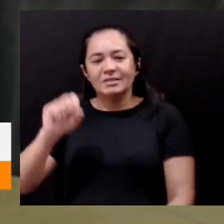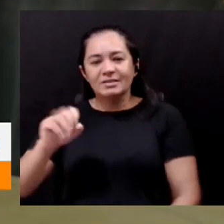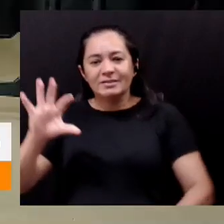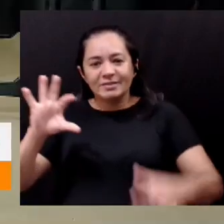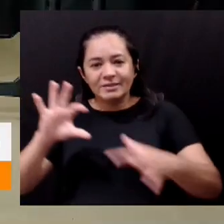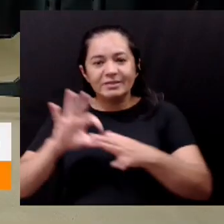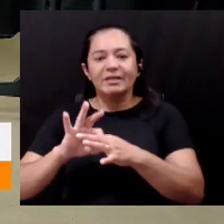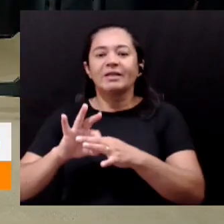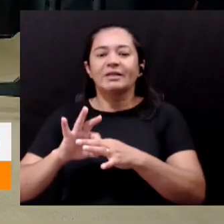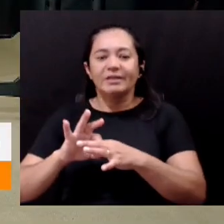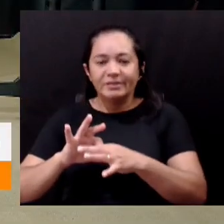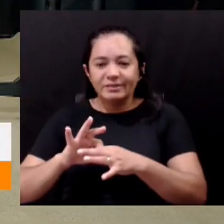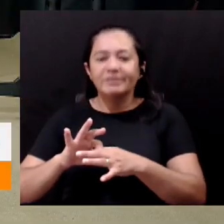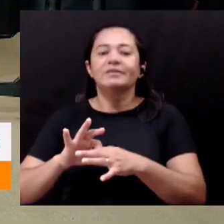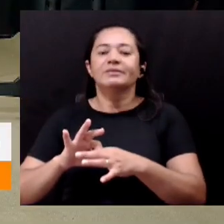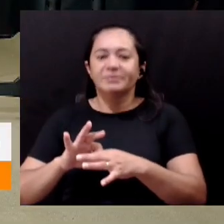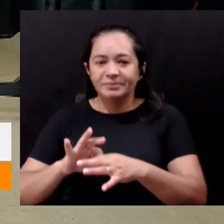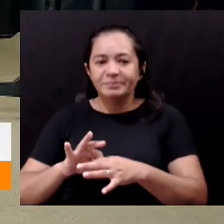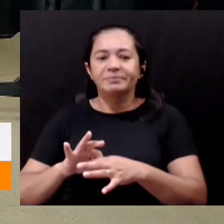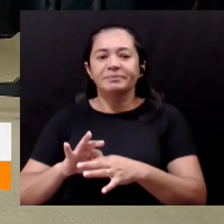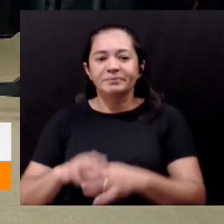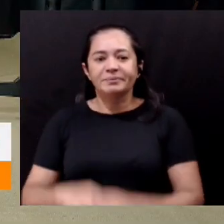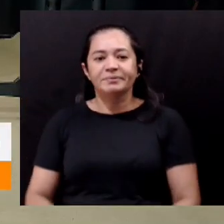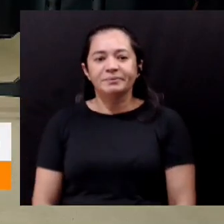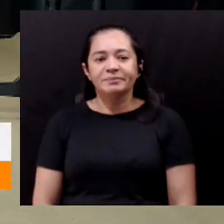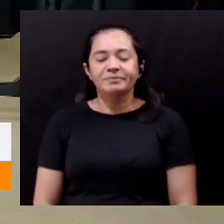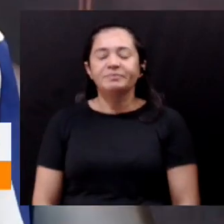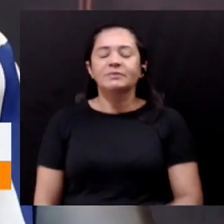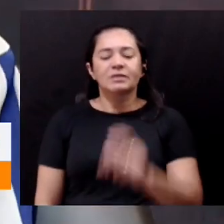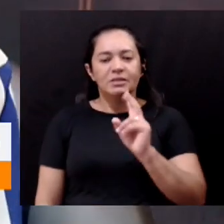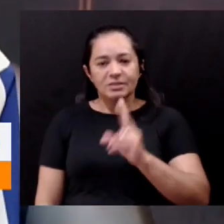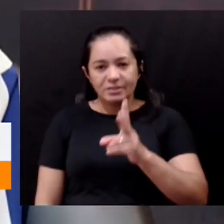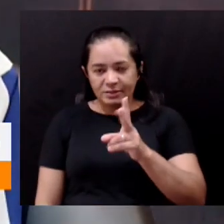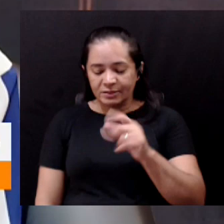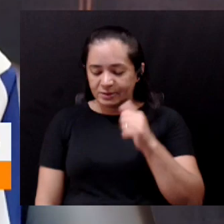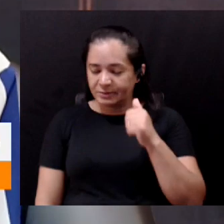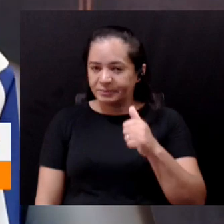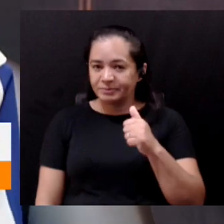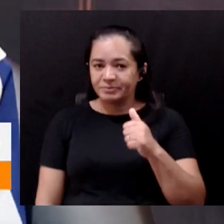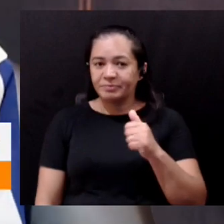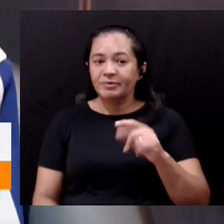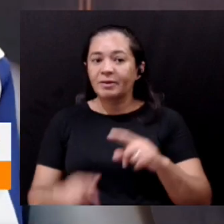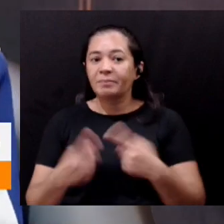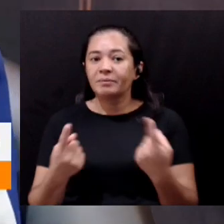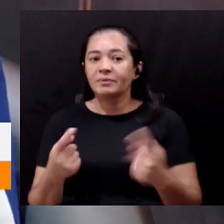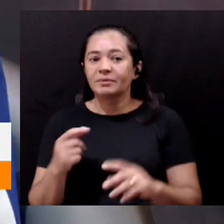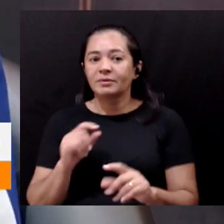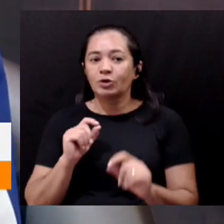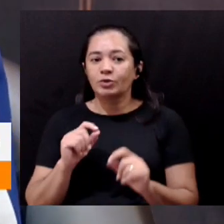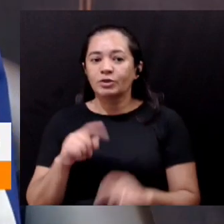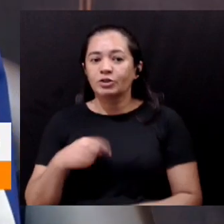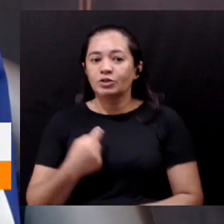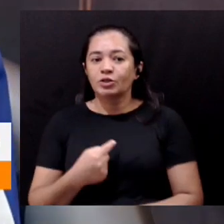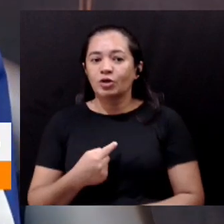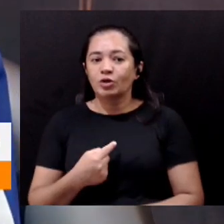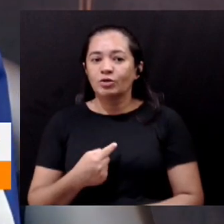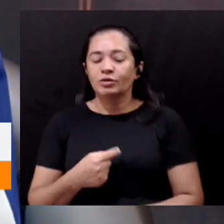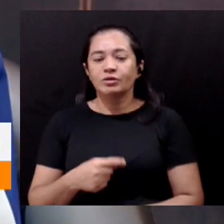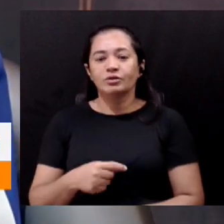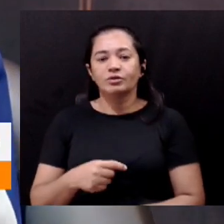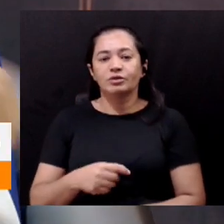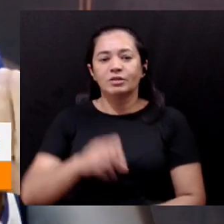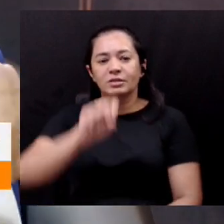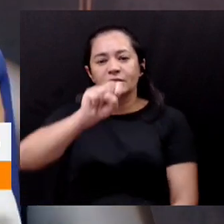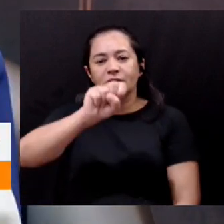esse caminho, Juliana? Segue em alguns pontos, mas na verdade, quando a gente fala, né, de síndrome do impostor,